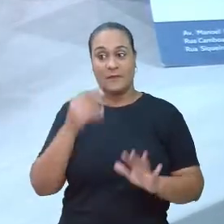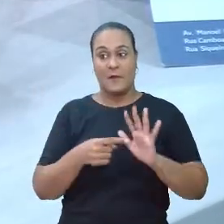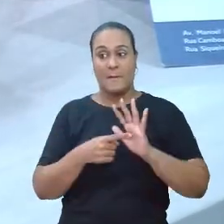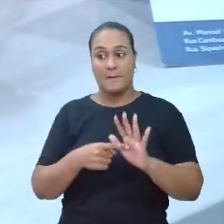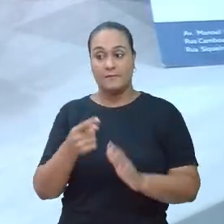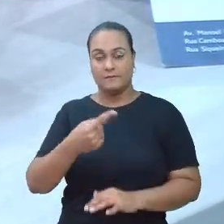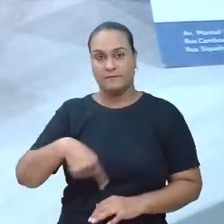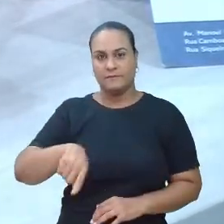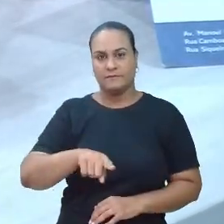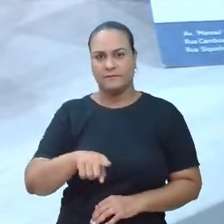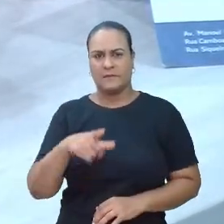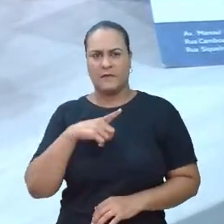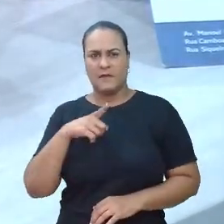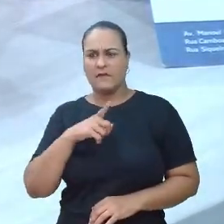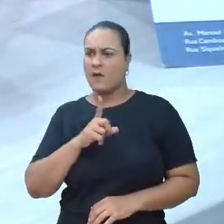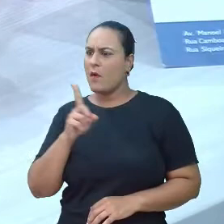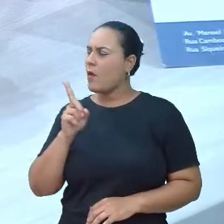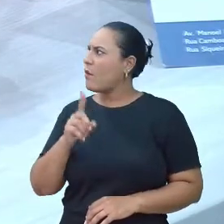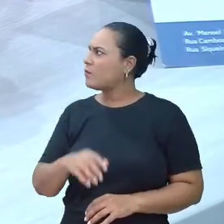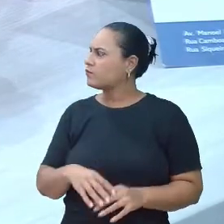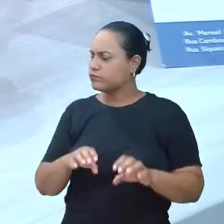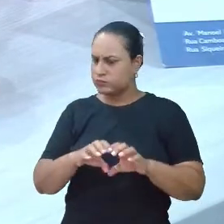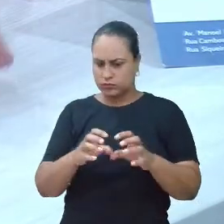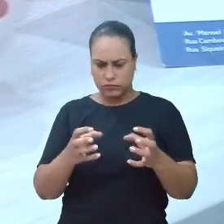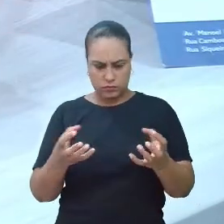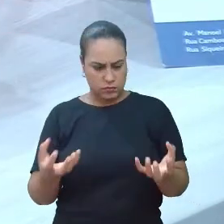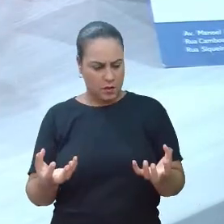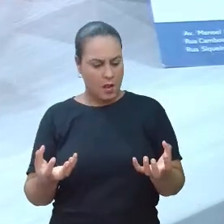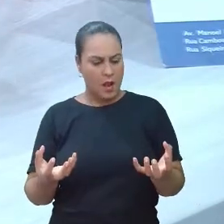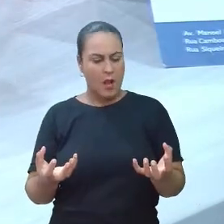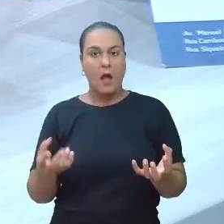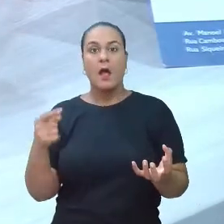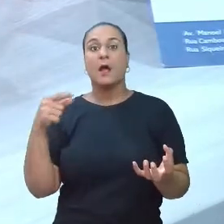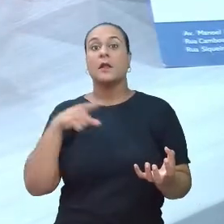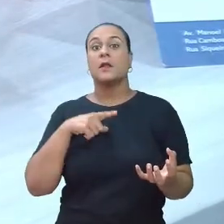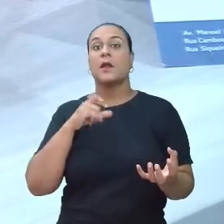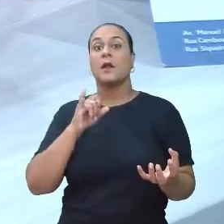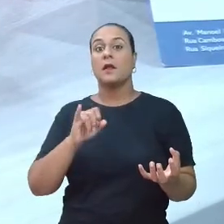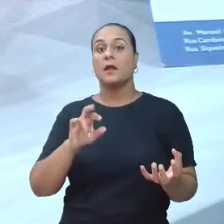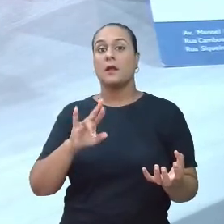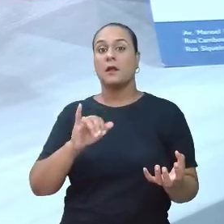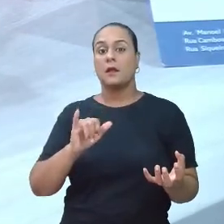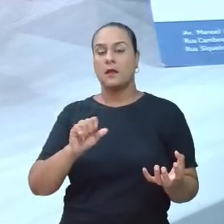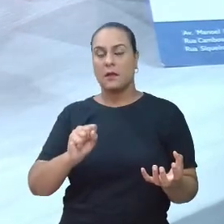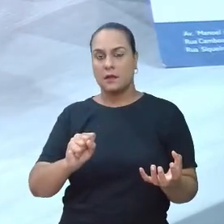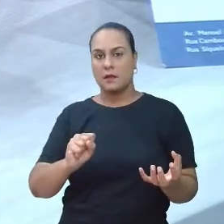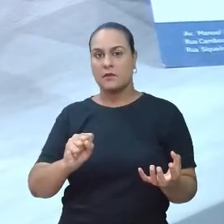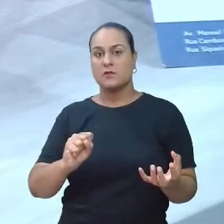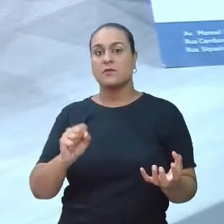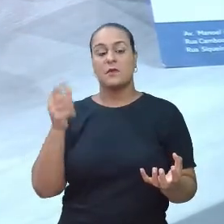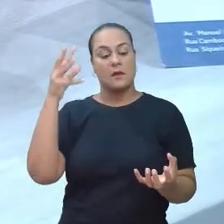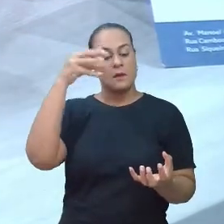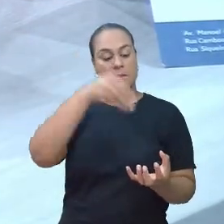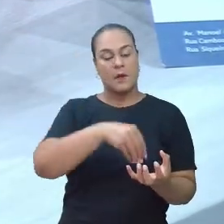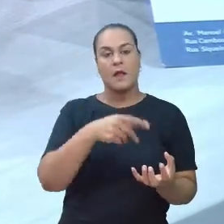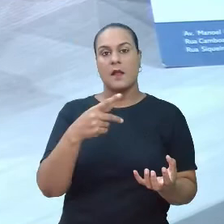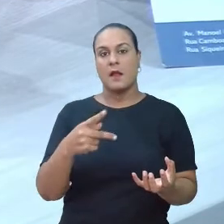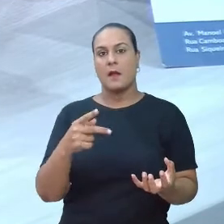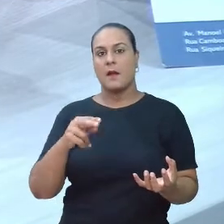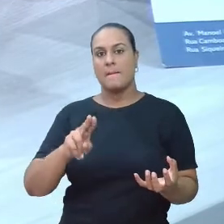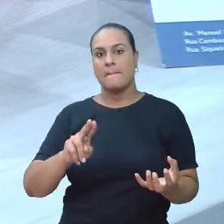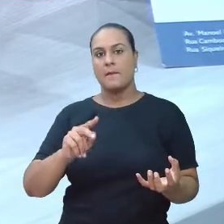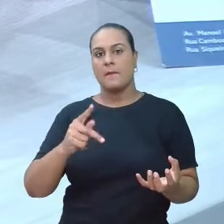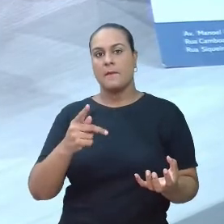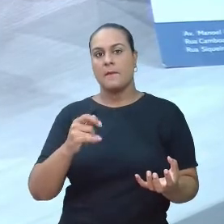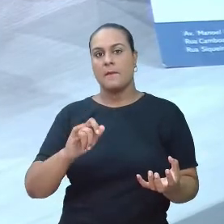vocês. Então, se tivesse um corte aqui eu teria, ó, a íris e esse orifício que é a pupila. A